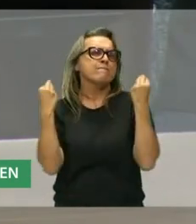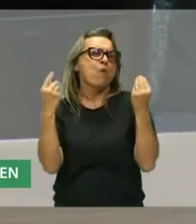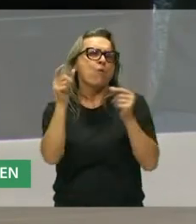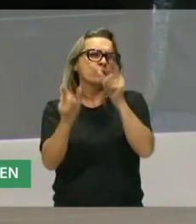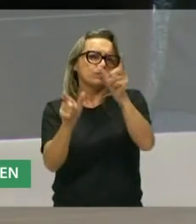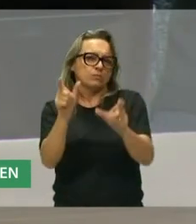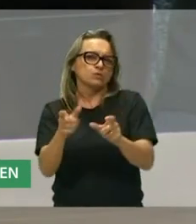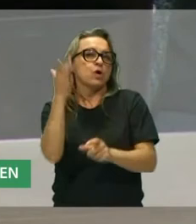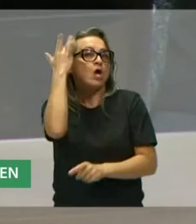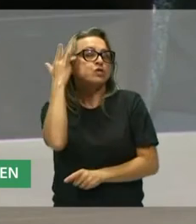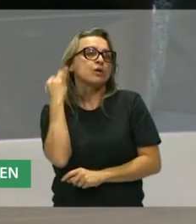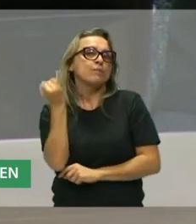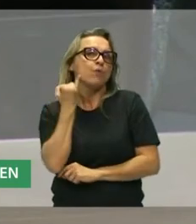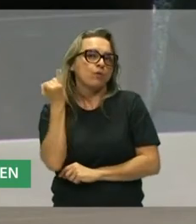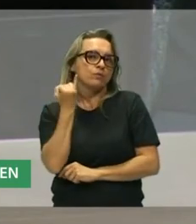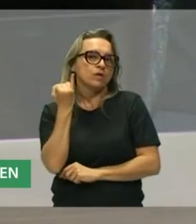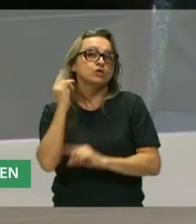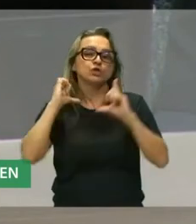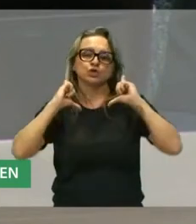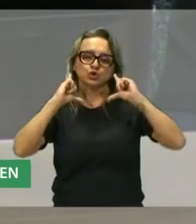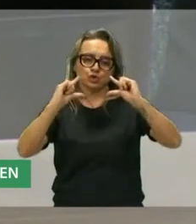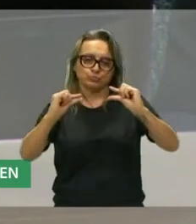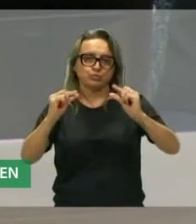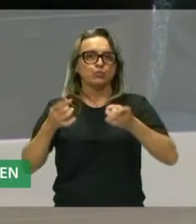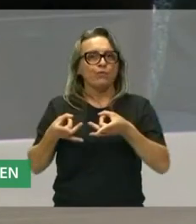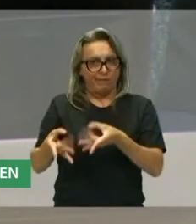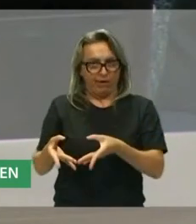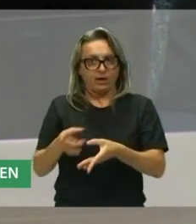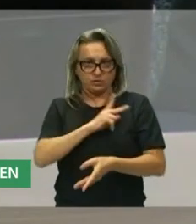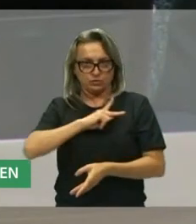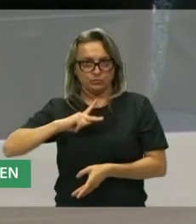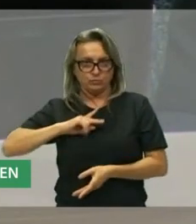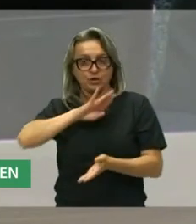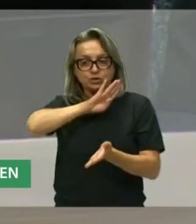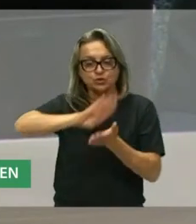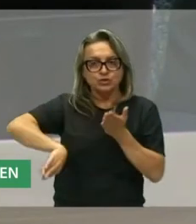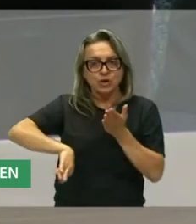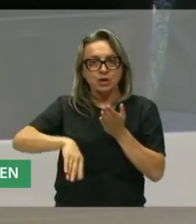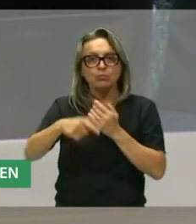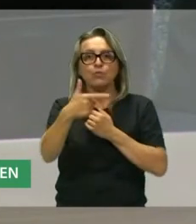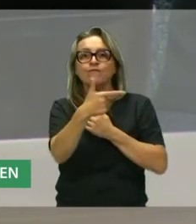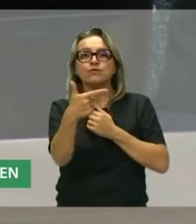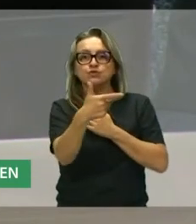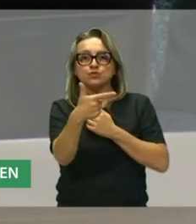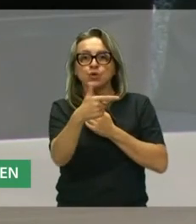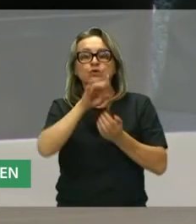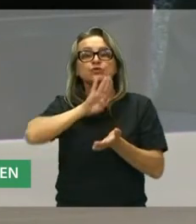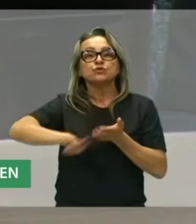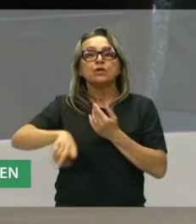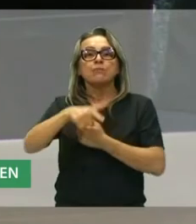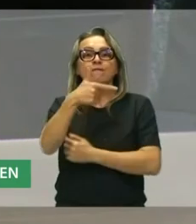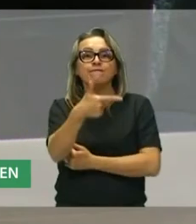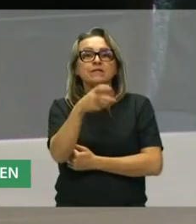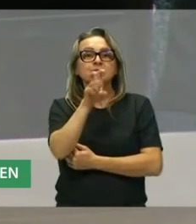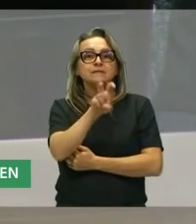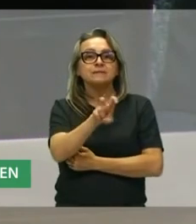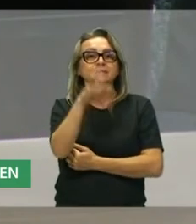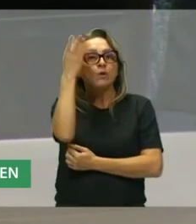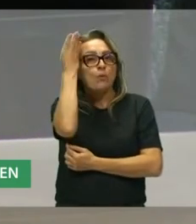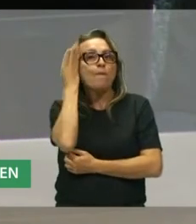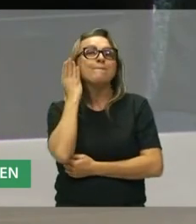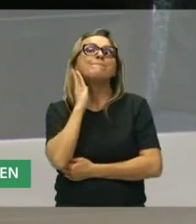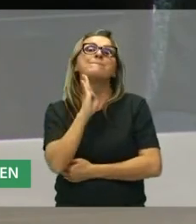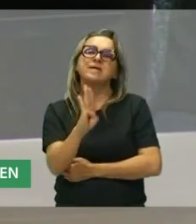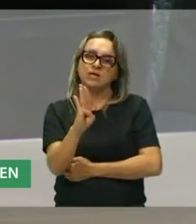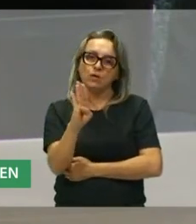tudo, e nós tiramos, em 2022, 25 bilhões do SUS através